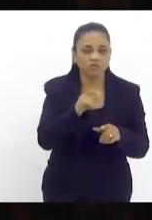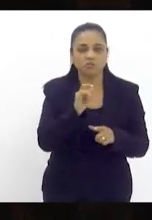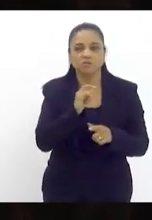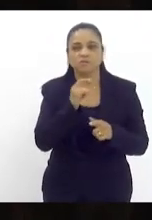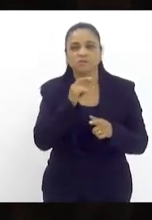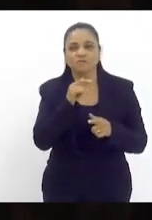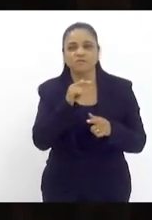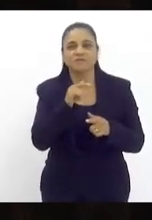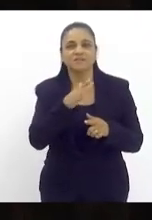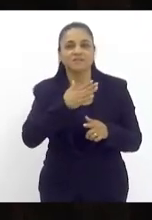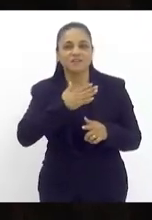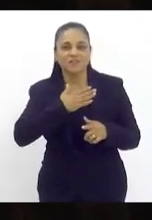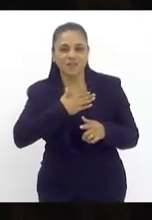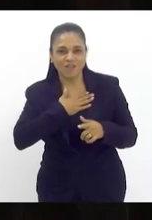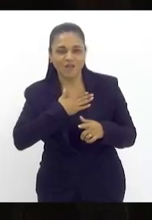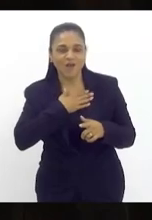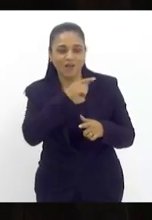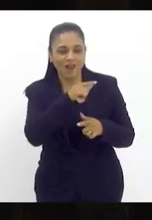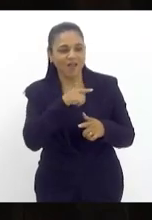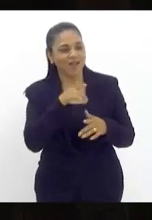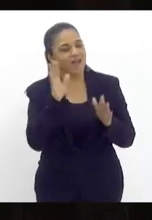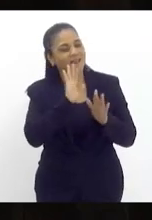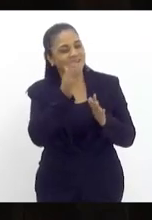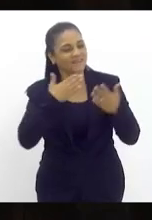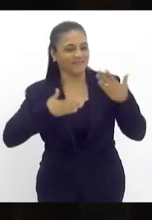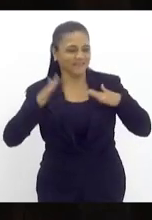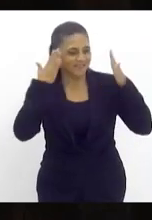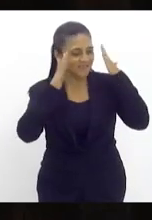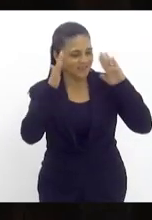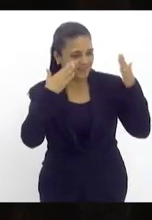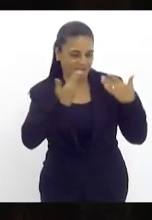desses... Zé Lu está aí, olha que alegria.